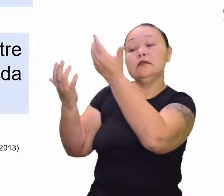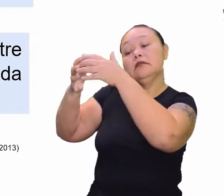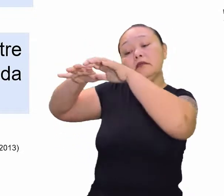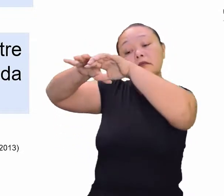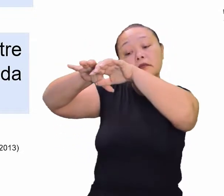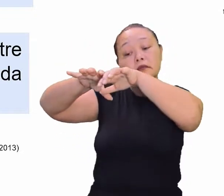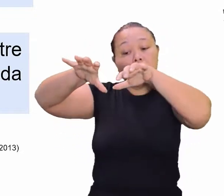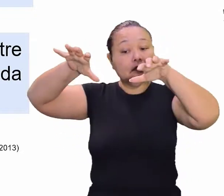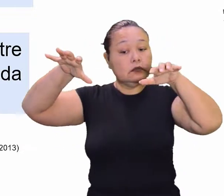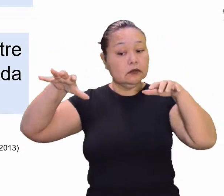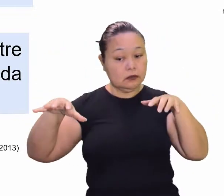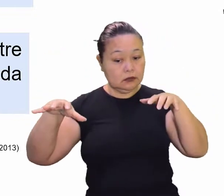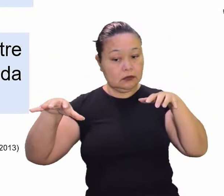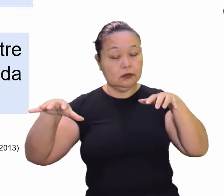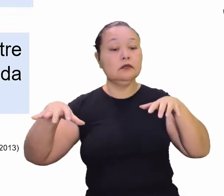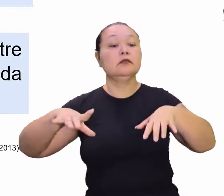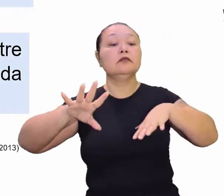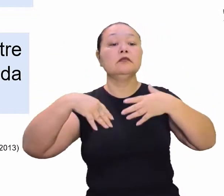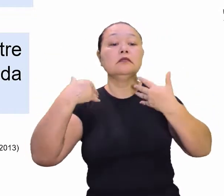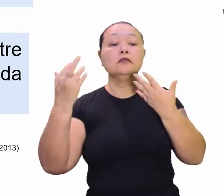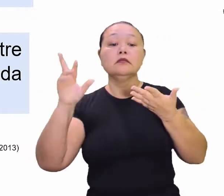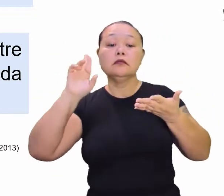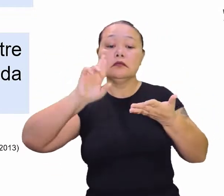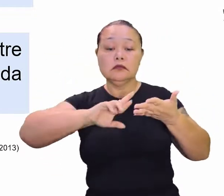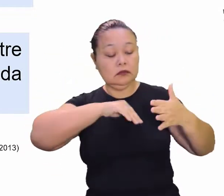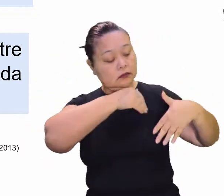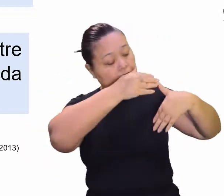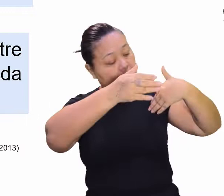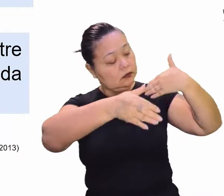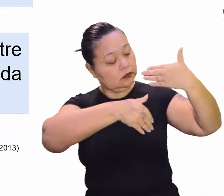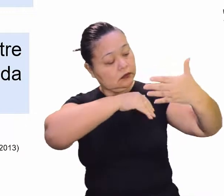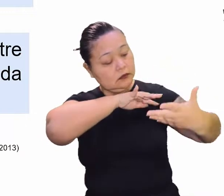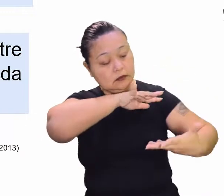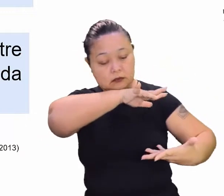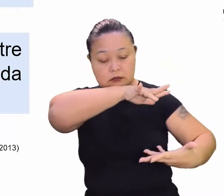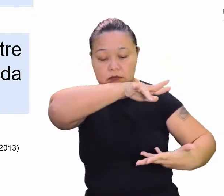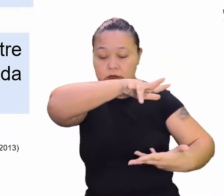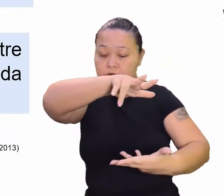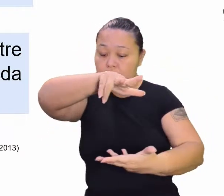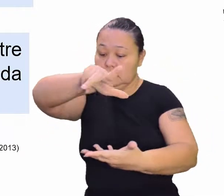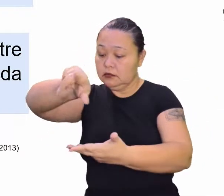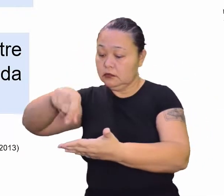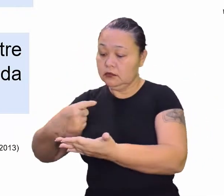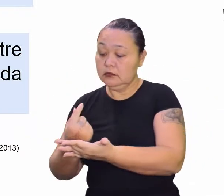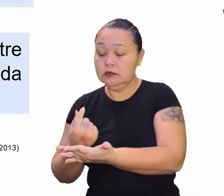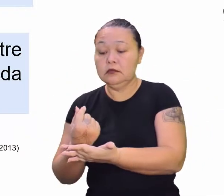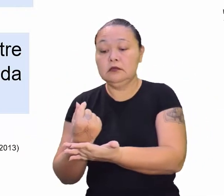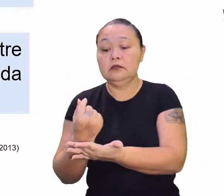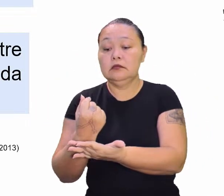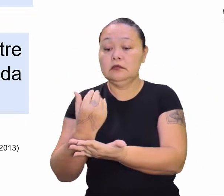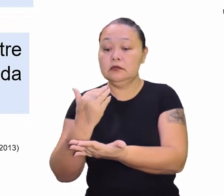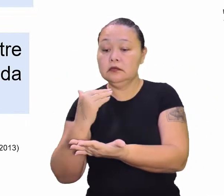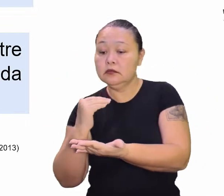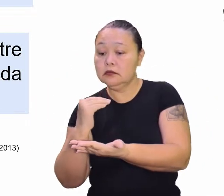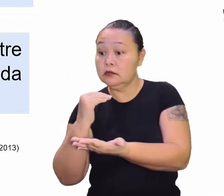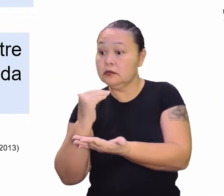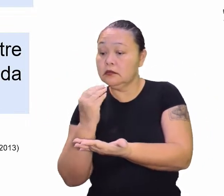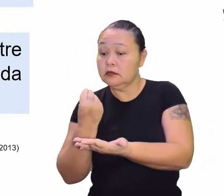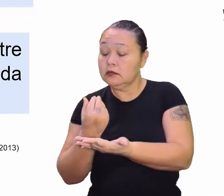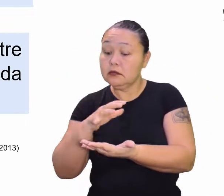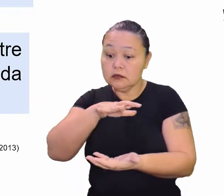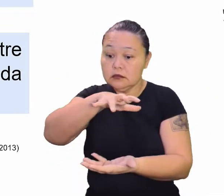exclusão. Então, como resultado do processo de mundialização do capitalismo em escala